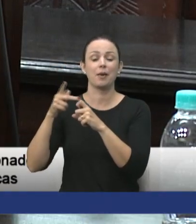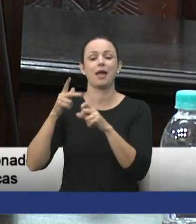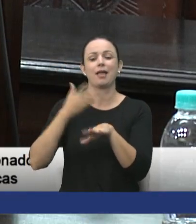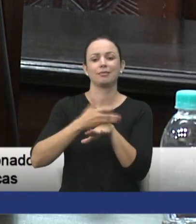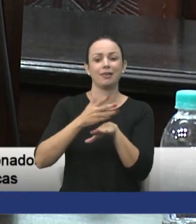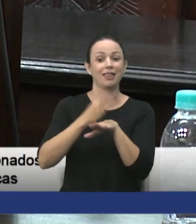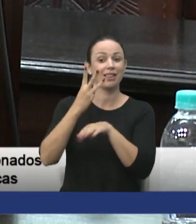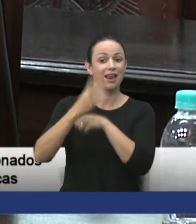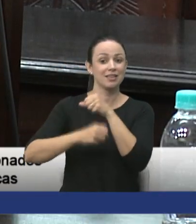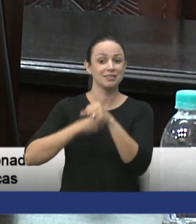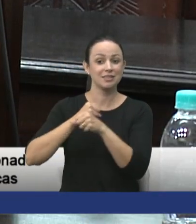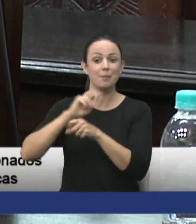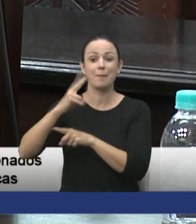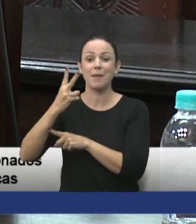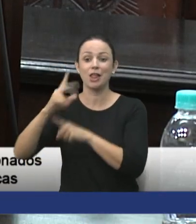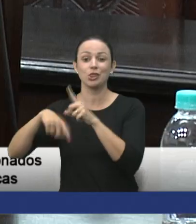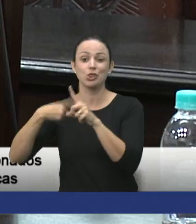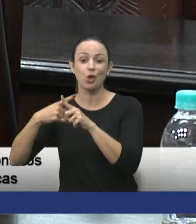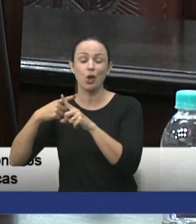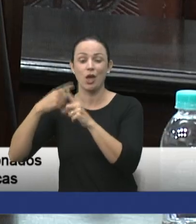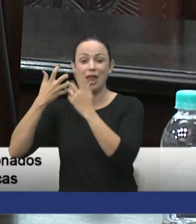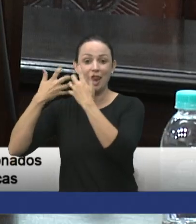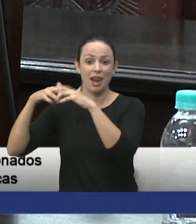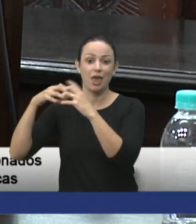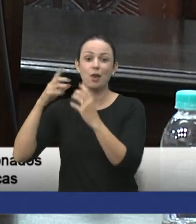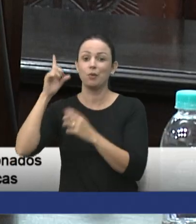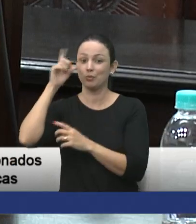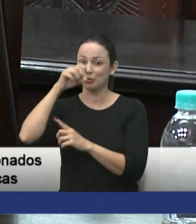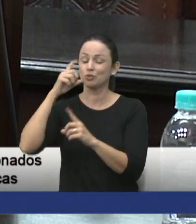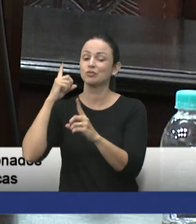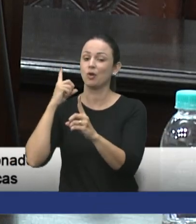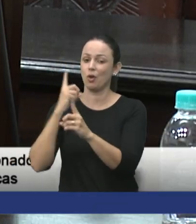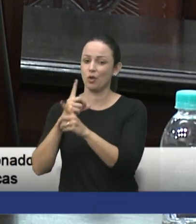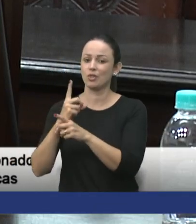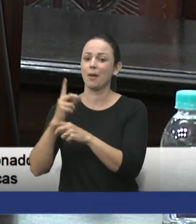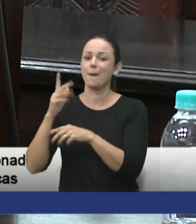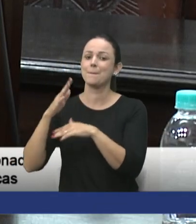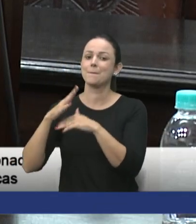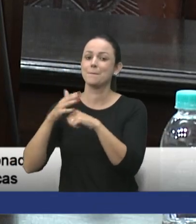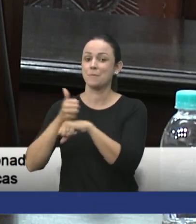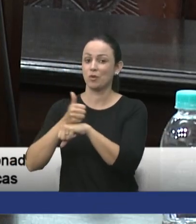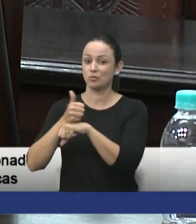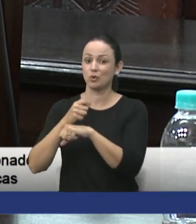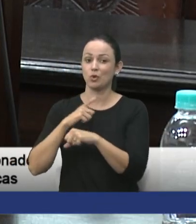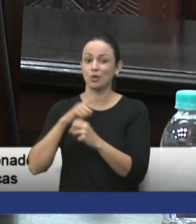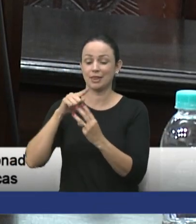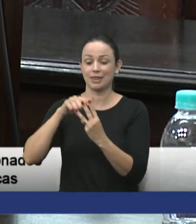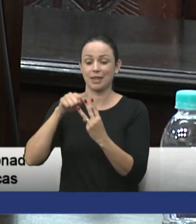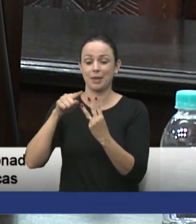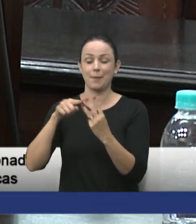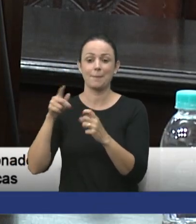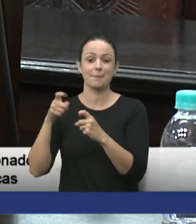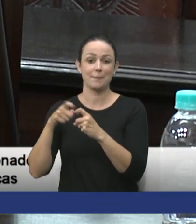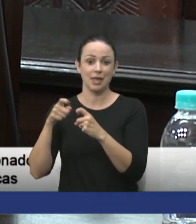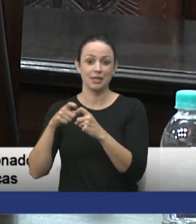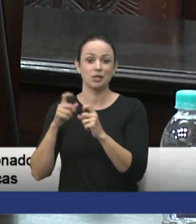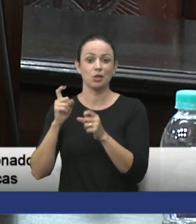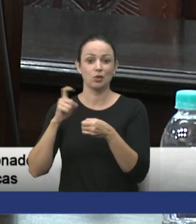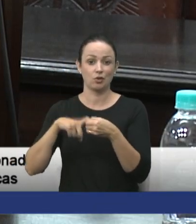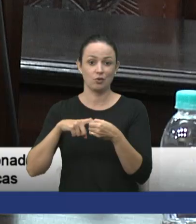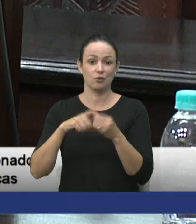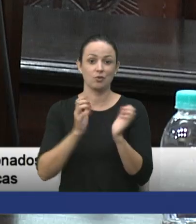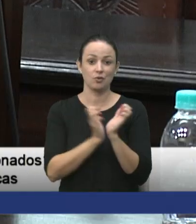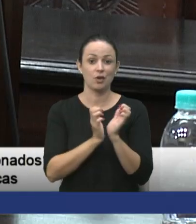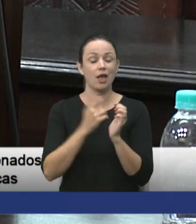depois mais 2 em neuro. Então, é muito difícil achar os profissionais. Hoje, os 3 médicos que a gente tem, com o convênio com a PAI, são todos